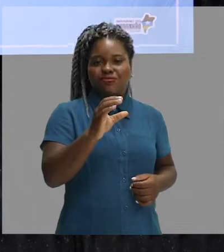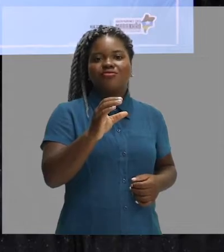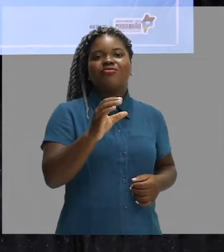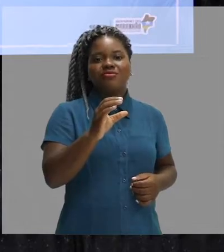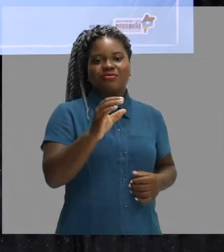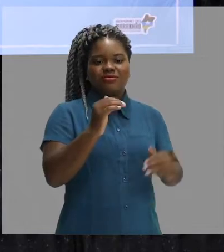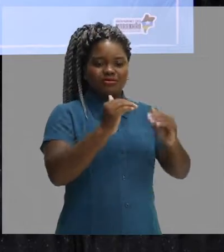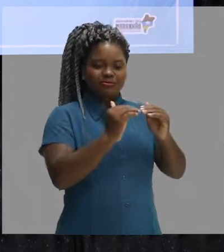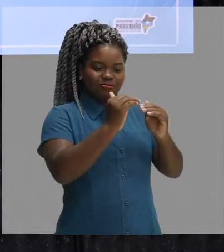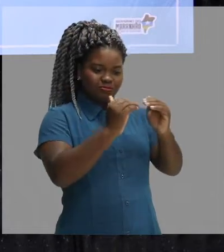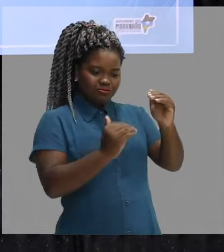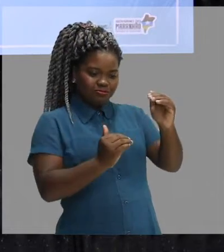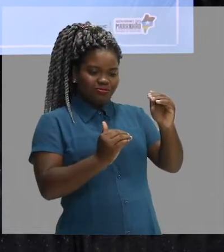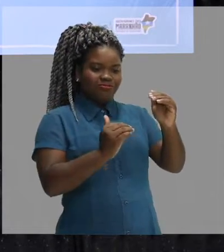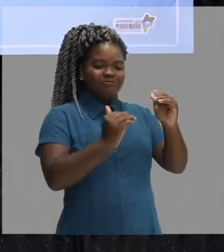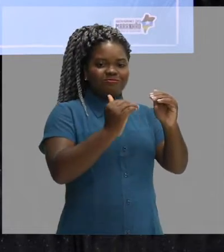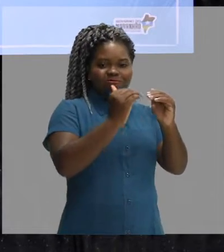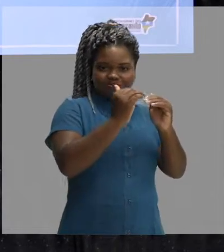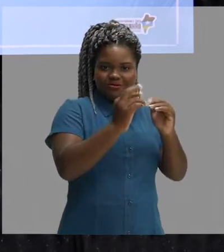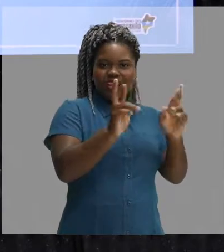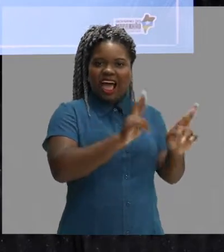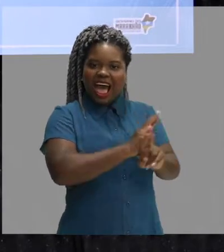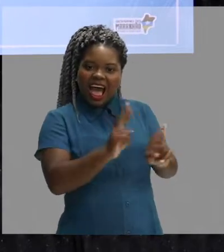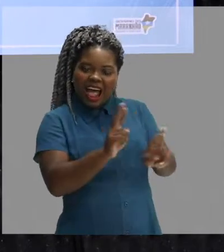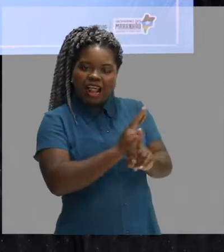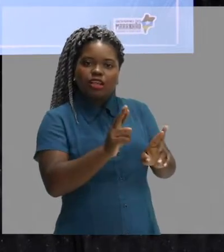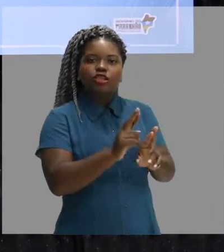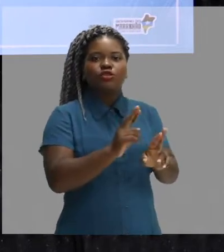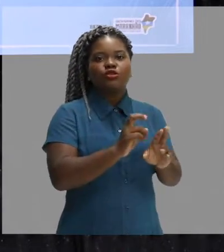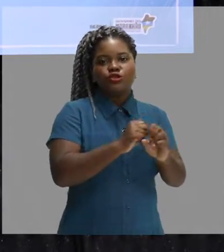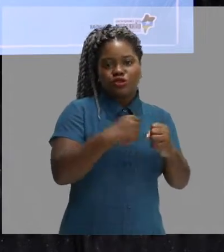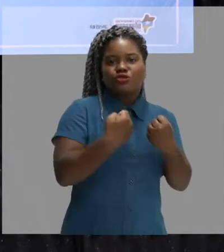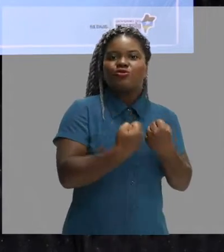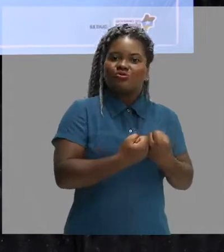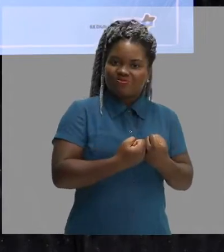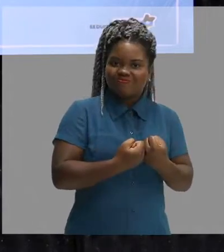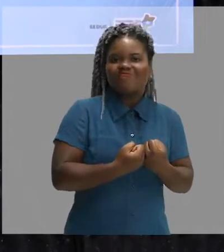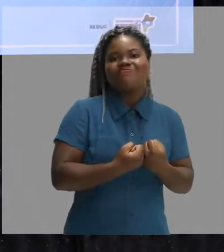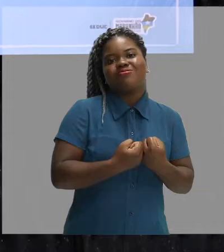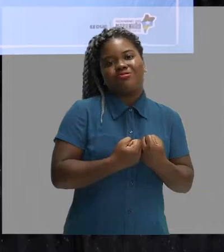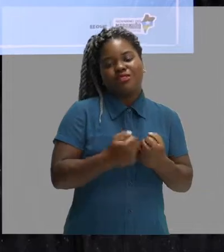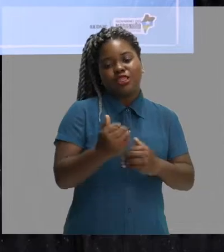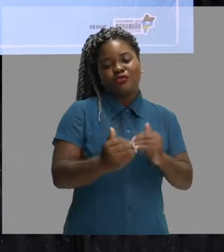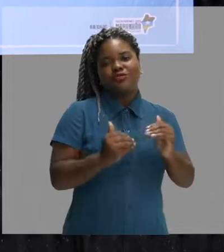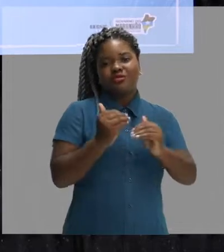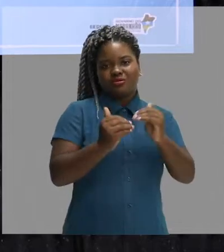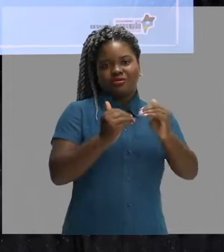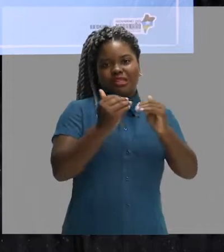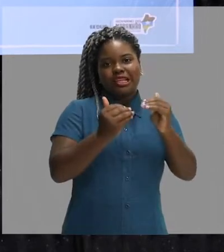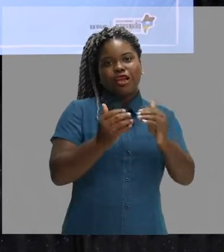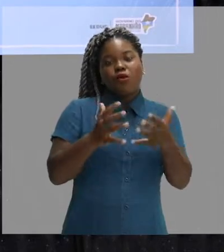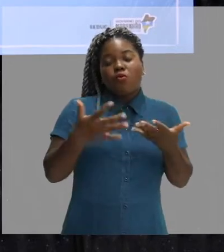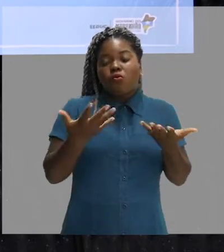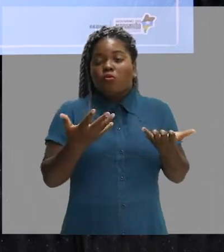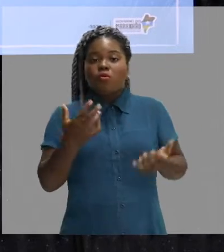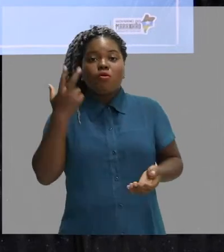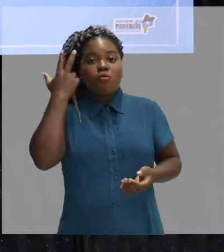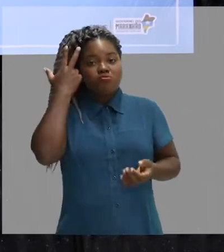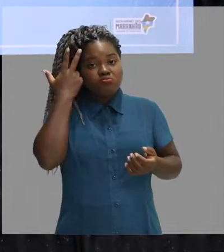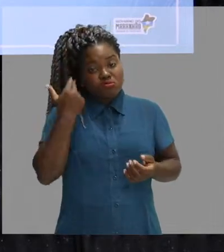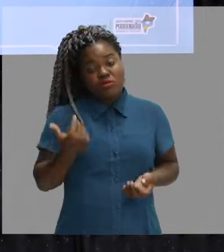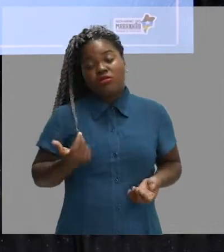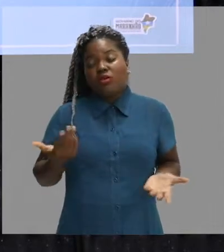relações sociais, que tradicionalmente vão se perpetuando e vão estabelecendo aquilo como algo natural, como algo